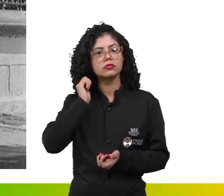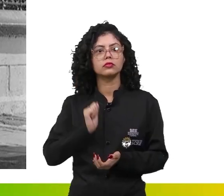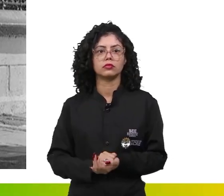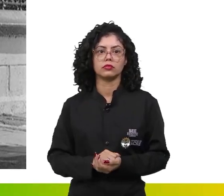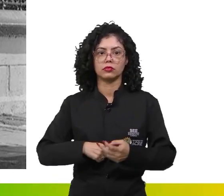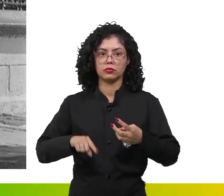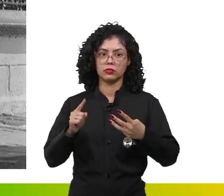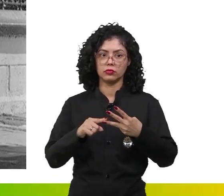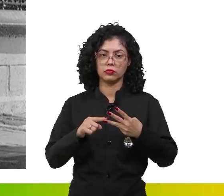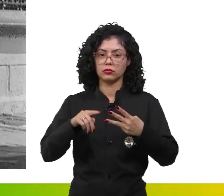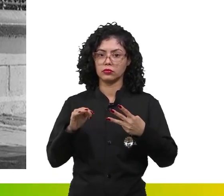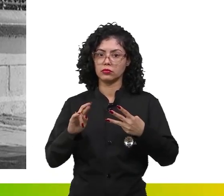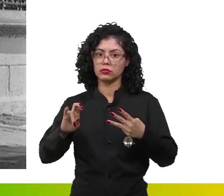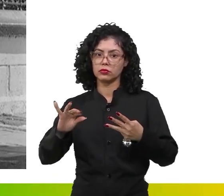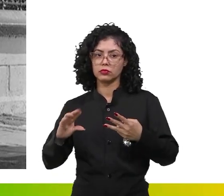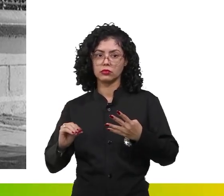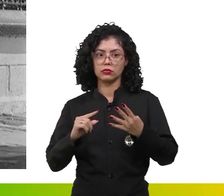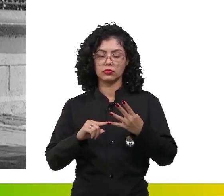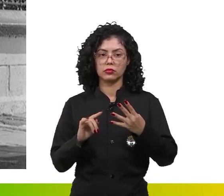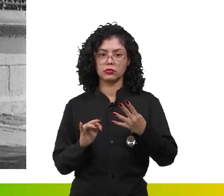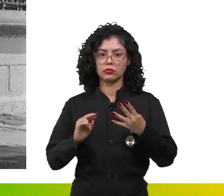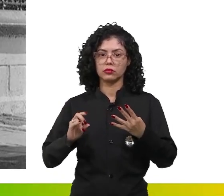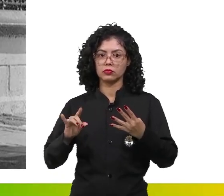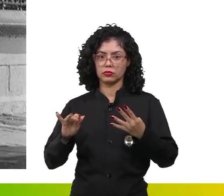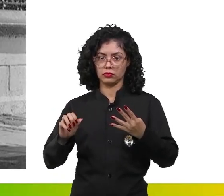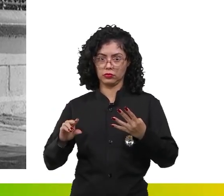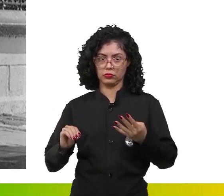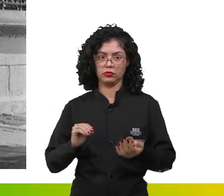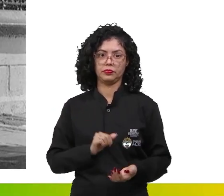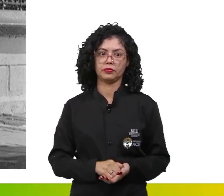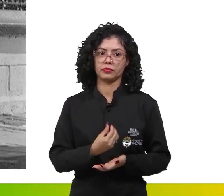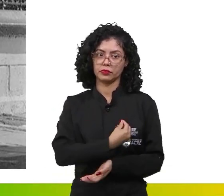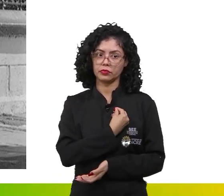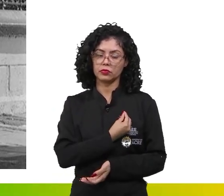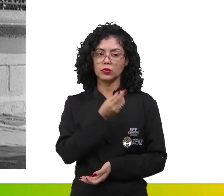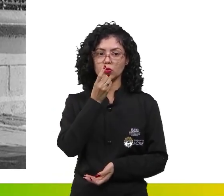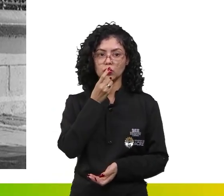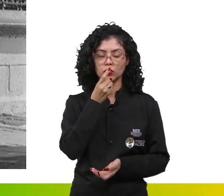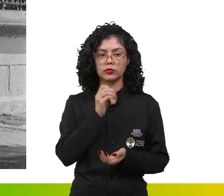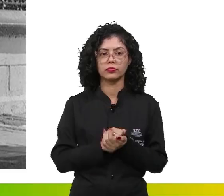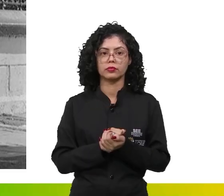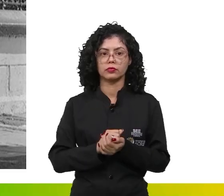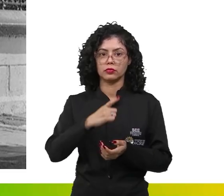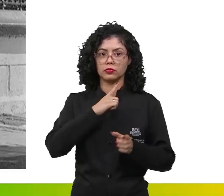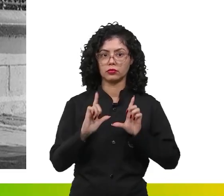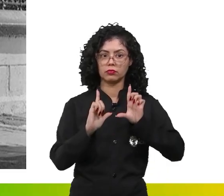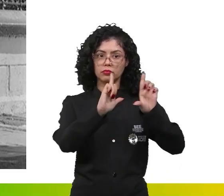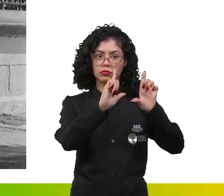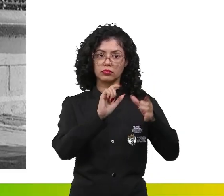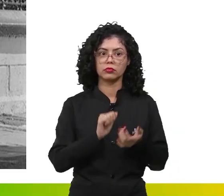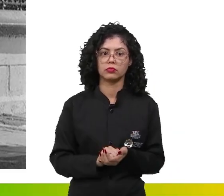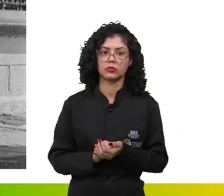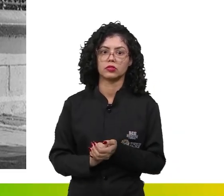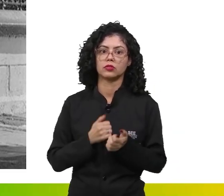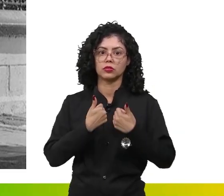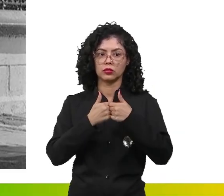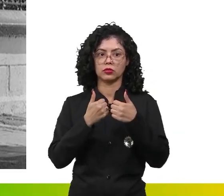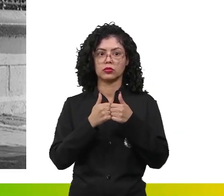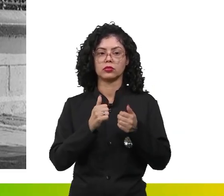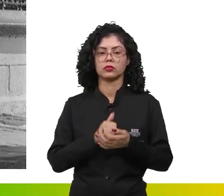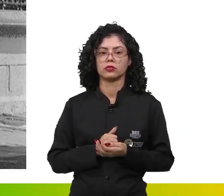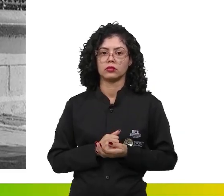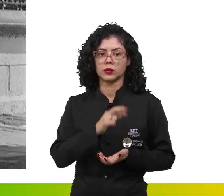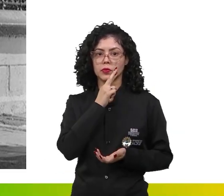negros, mestiços e indianos. Na vida cotidiana, havia placas para reservar